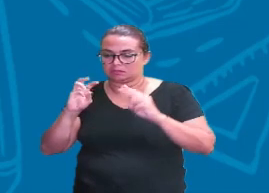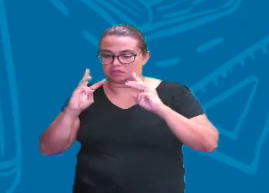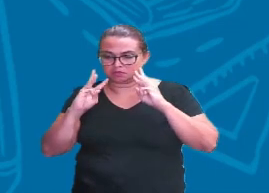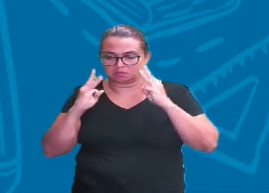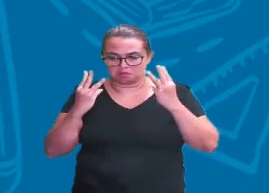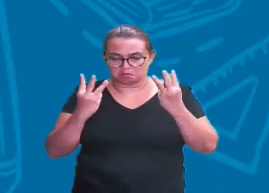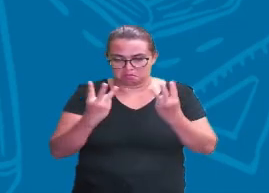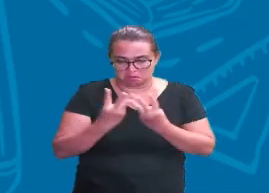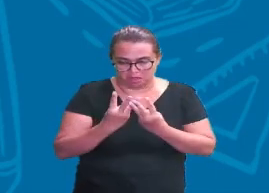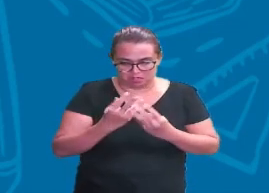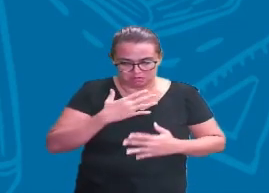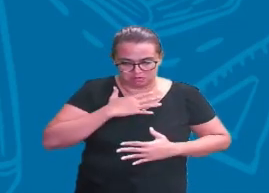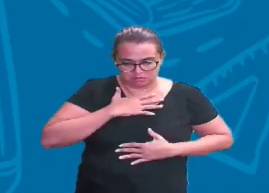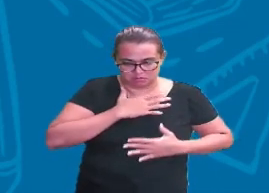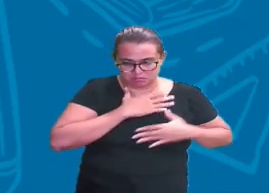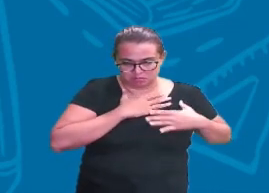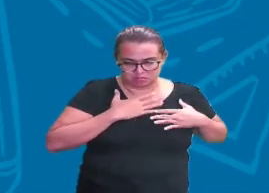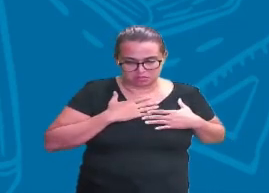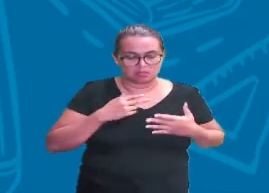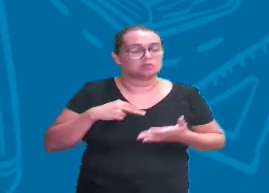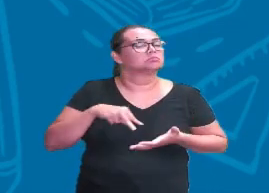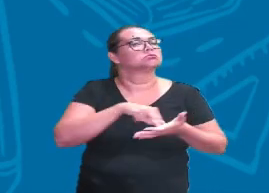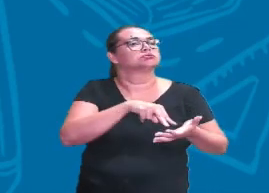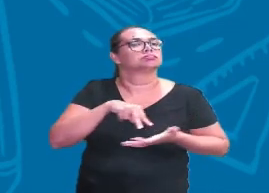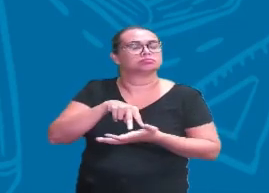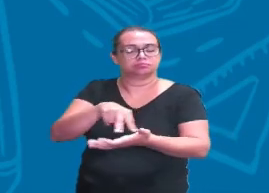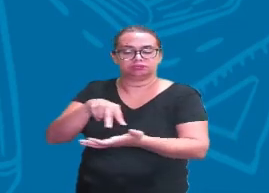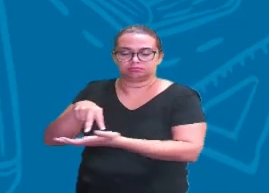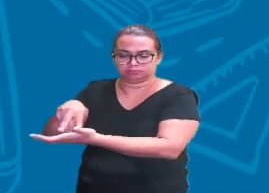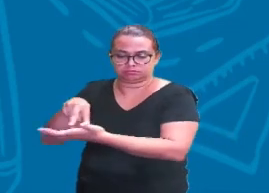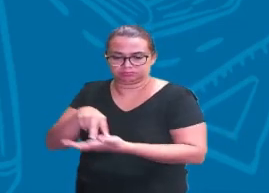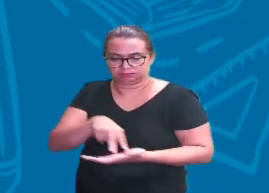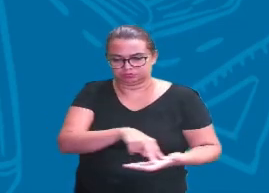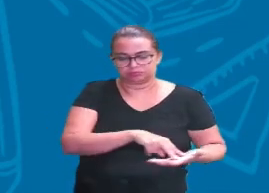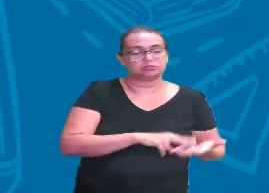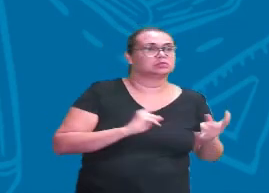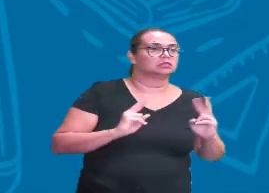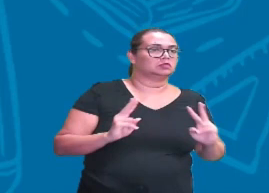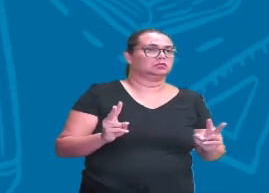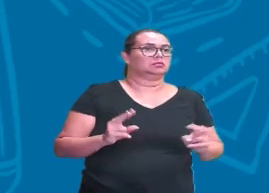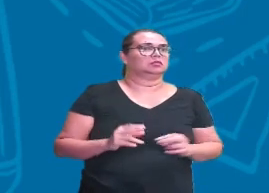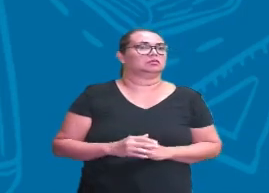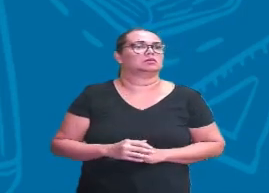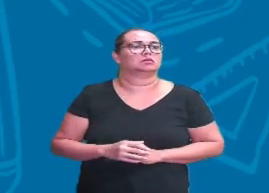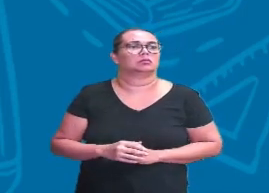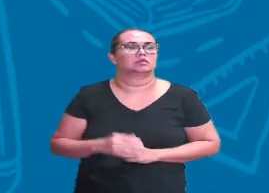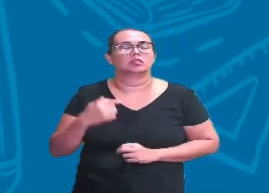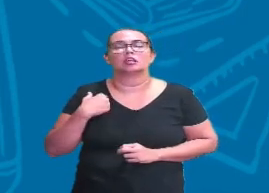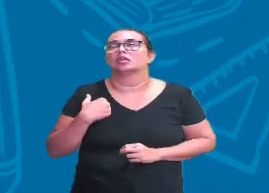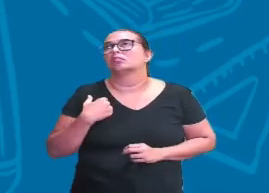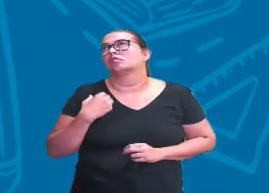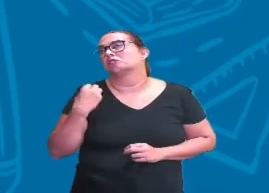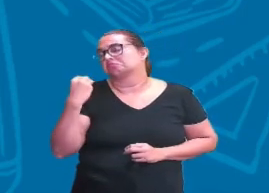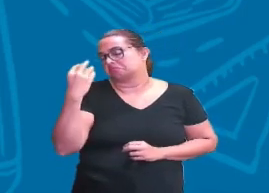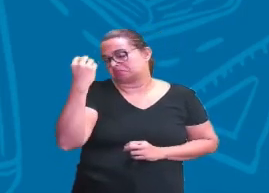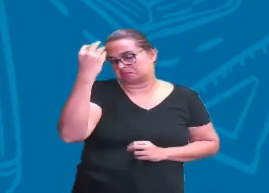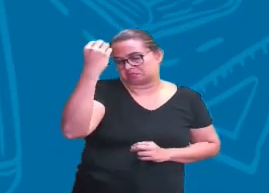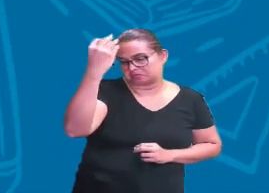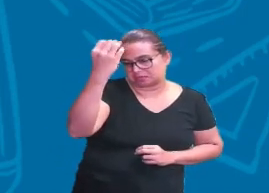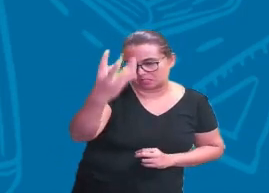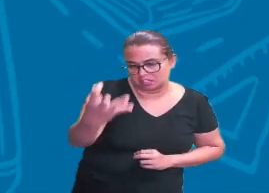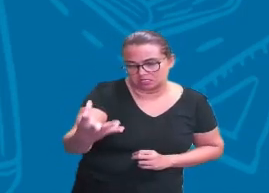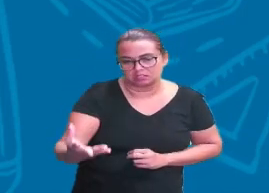estiver, é você que está indo, eu vou para qualquer outra cidade, eu vou para Recife,